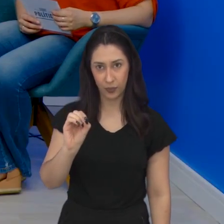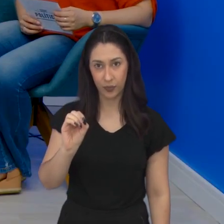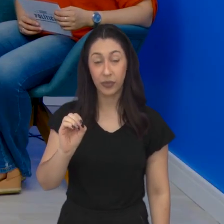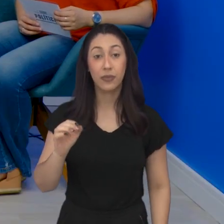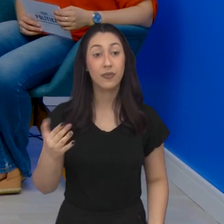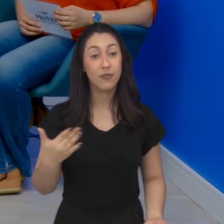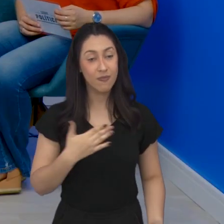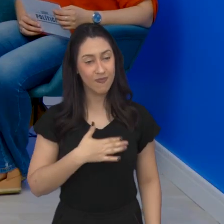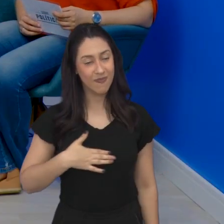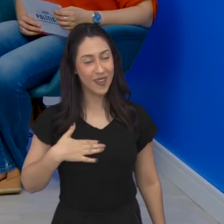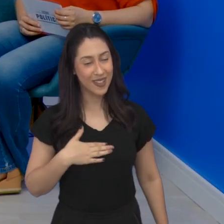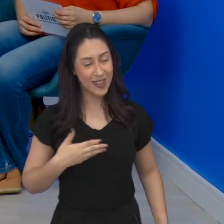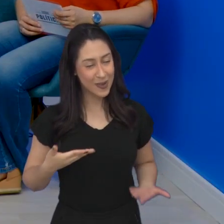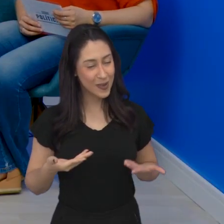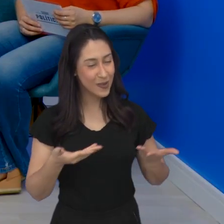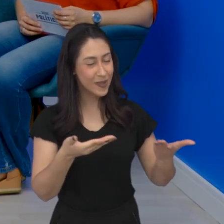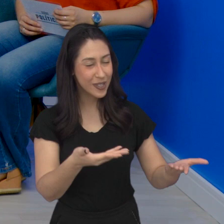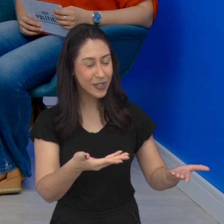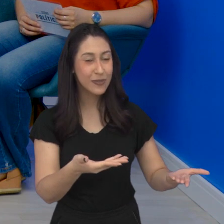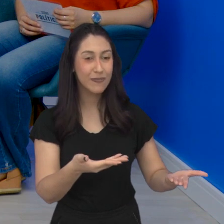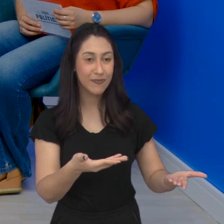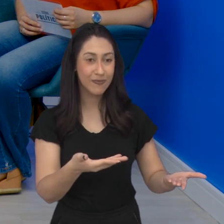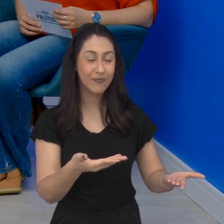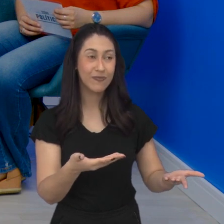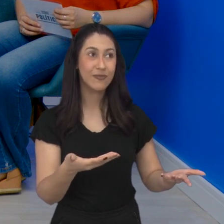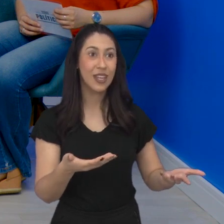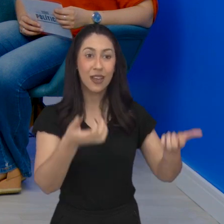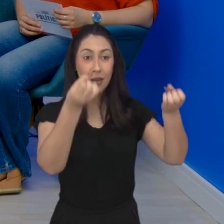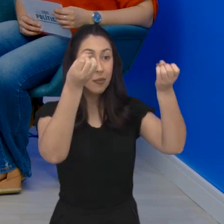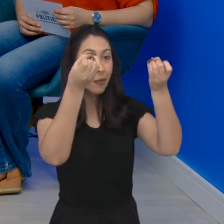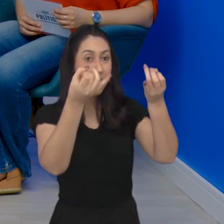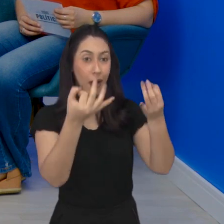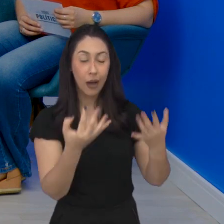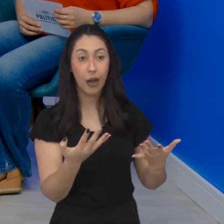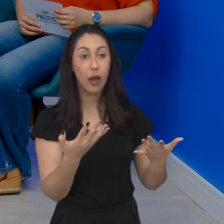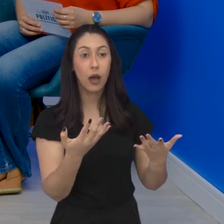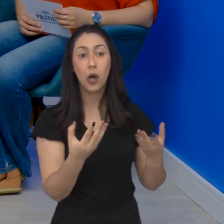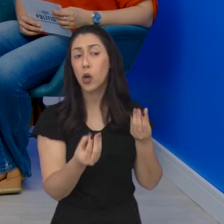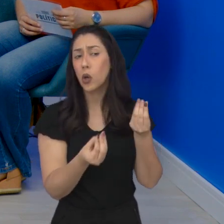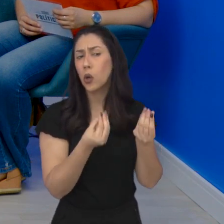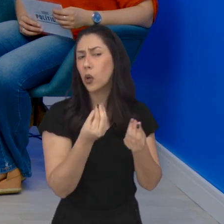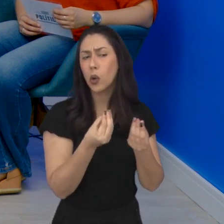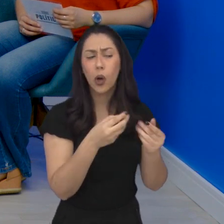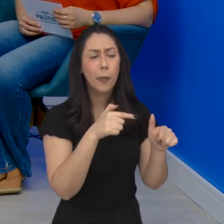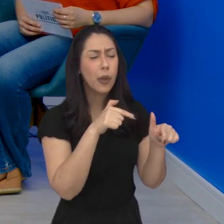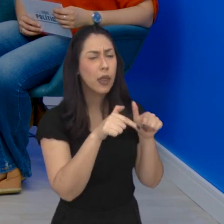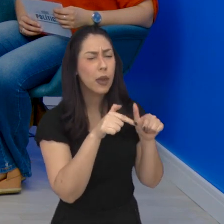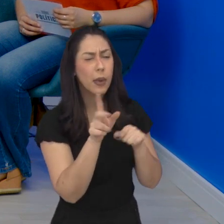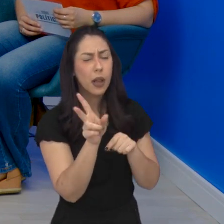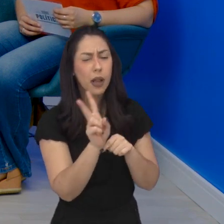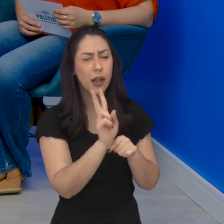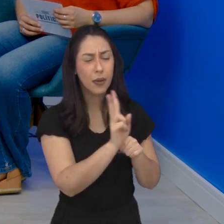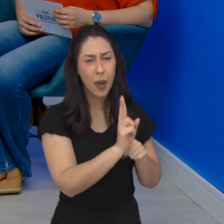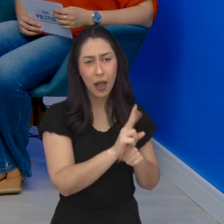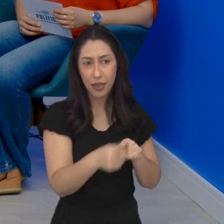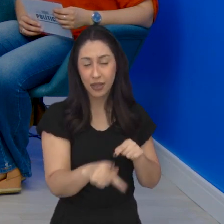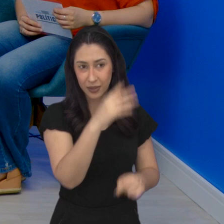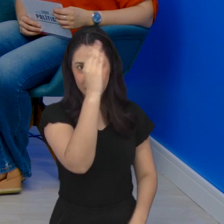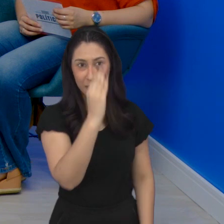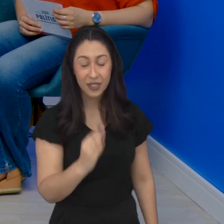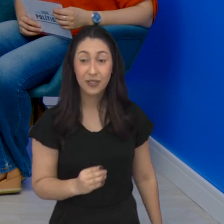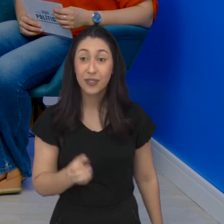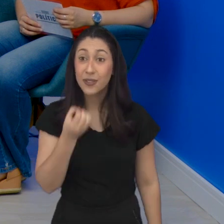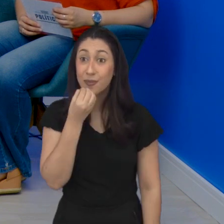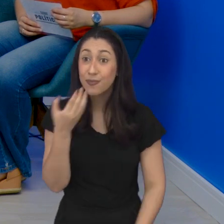Prazer estar aqui, obrigado pelo convite. Falar um pouquinho de como a gente faz o monitoramento de desastres naturais aqui no